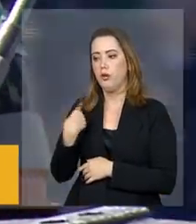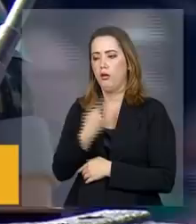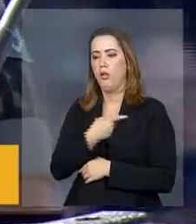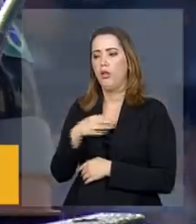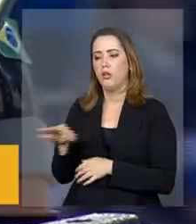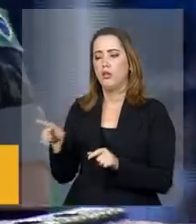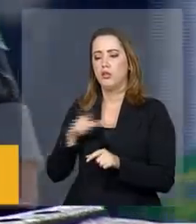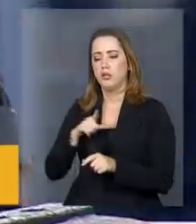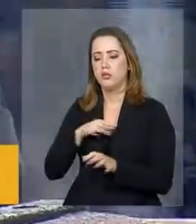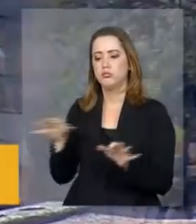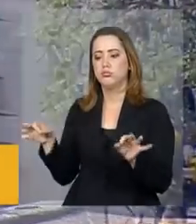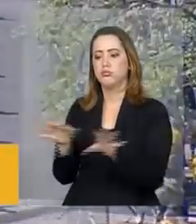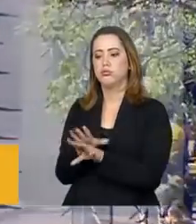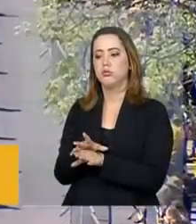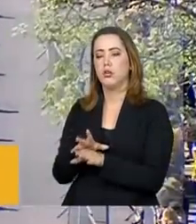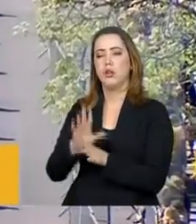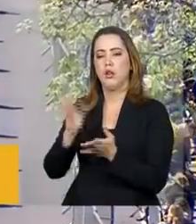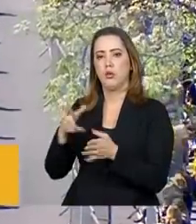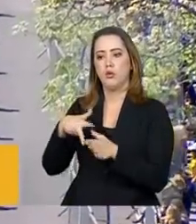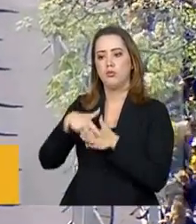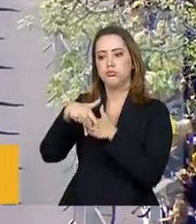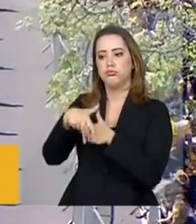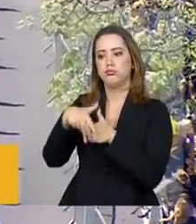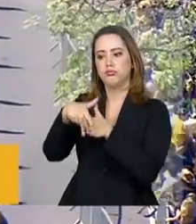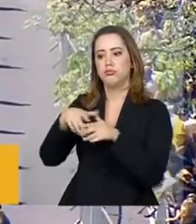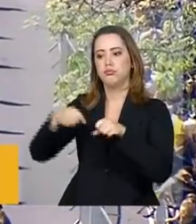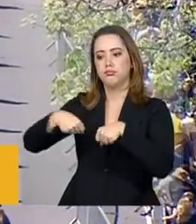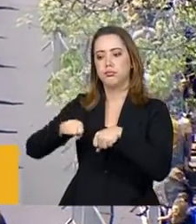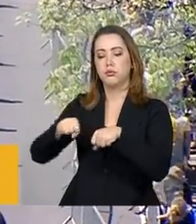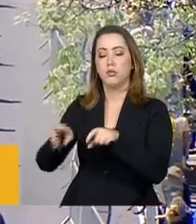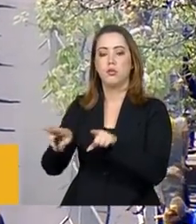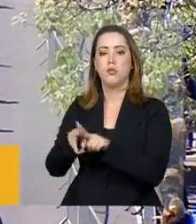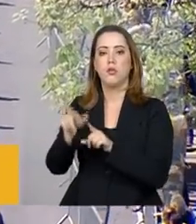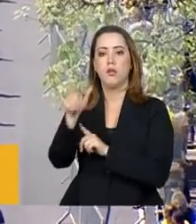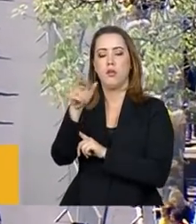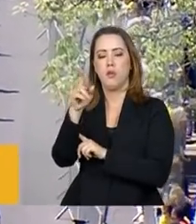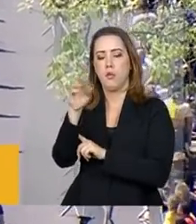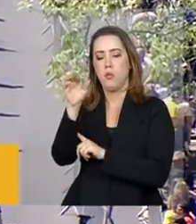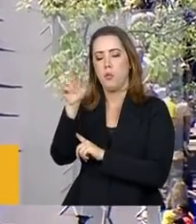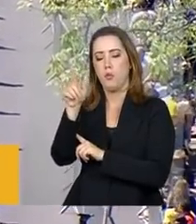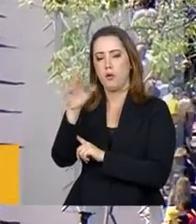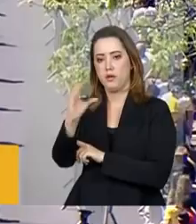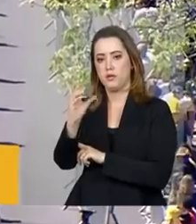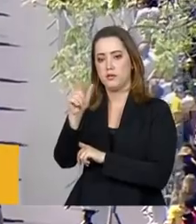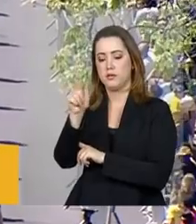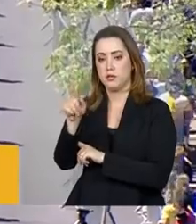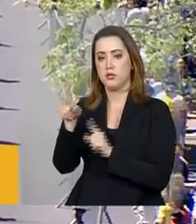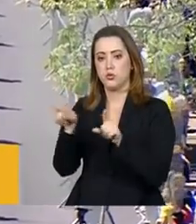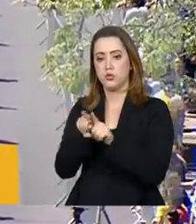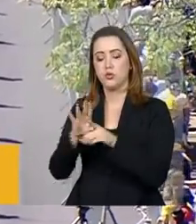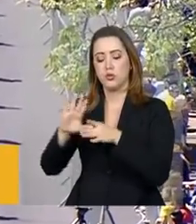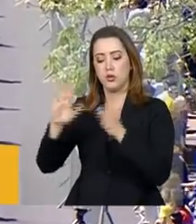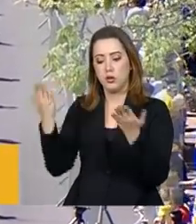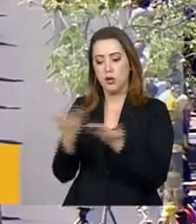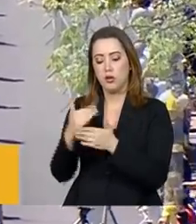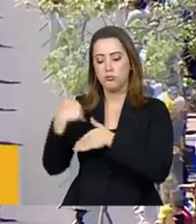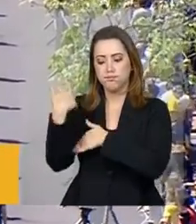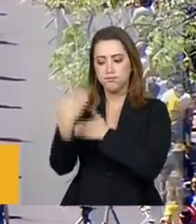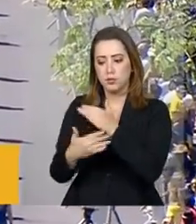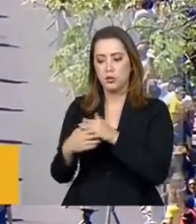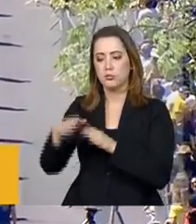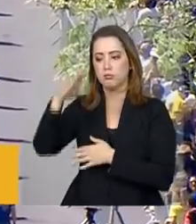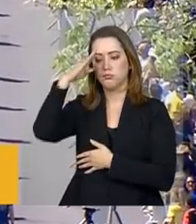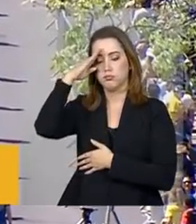a parte hipo, né, hipomóvel com RCG, e em seguida o comandante